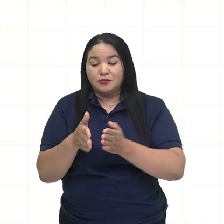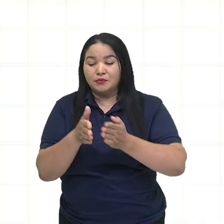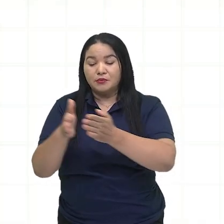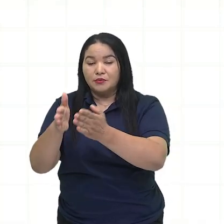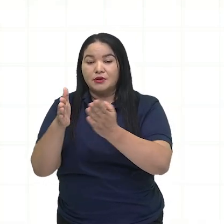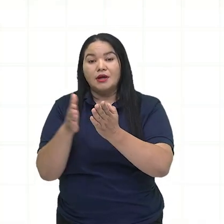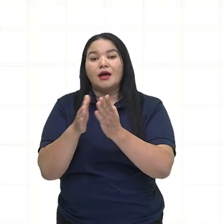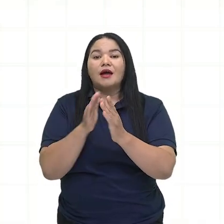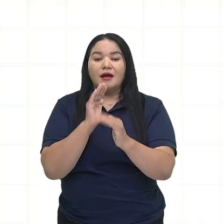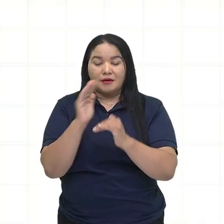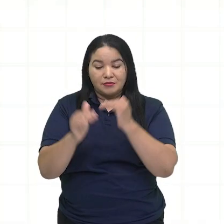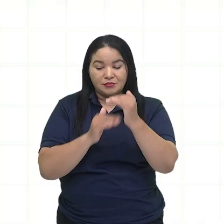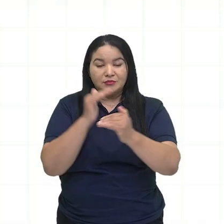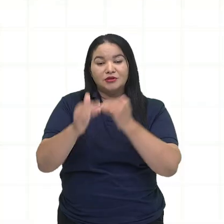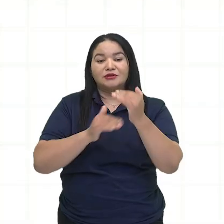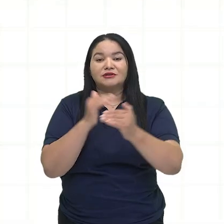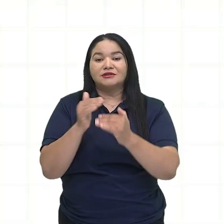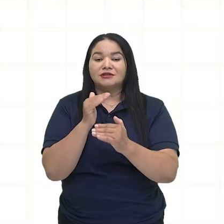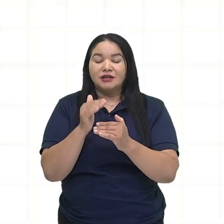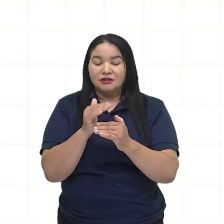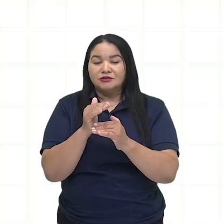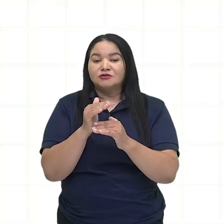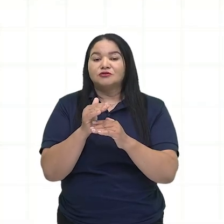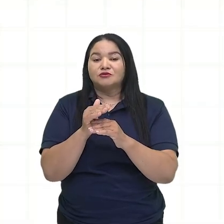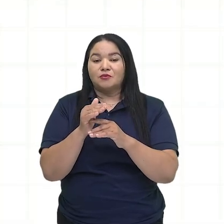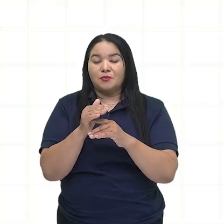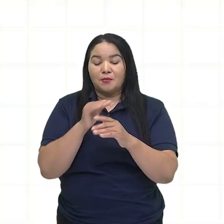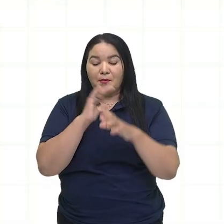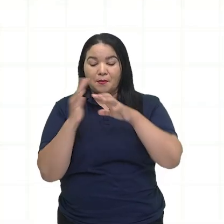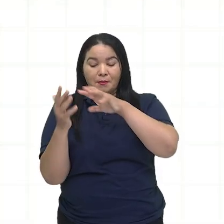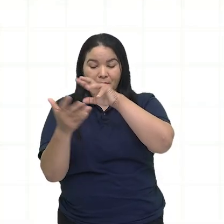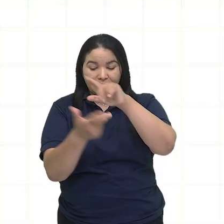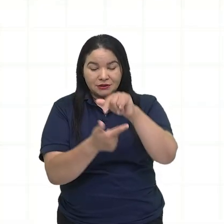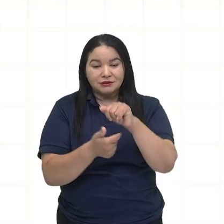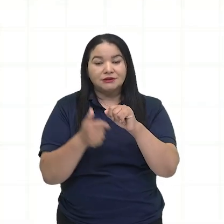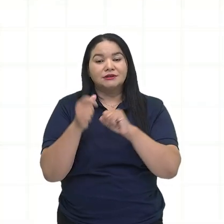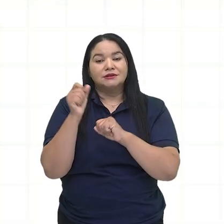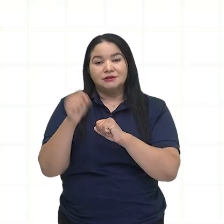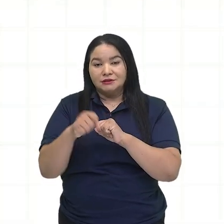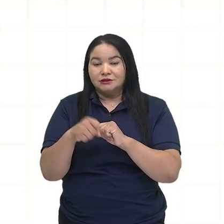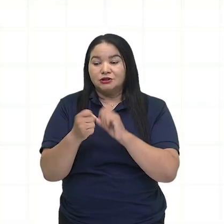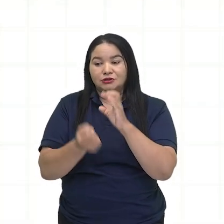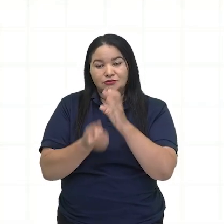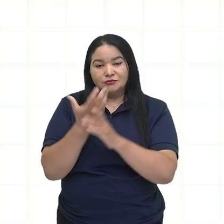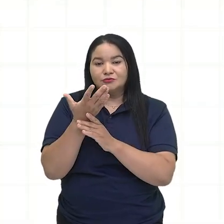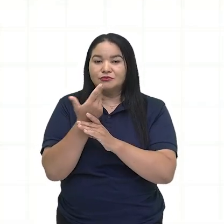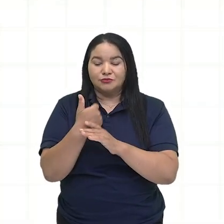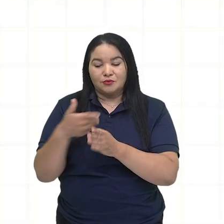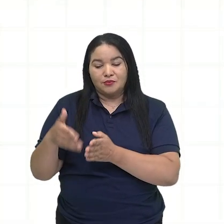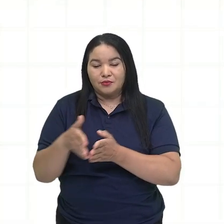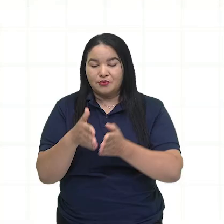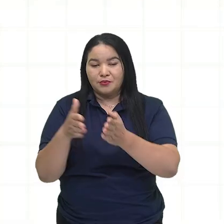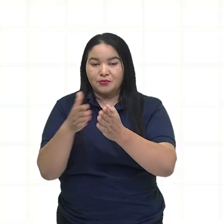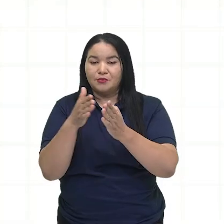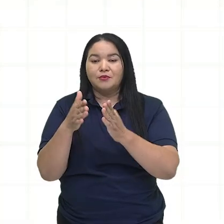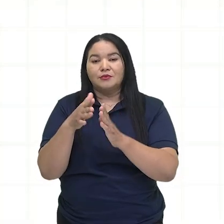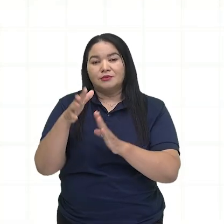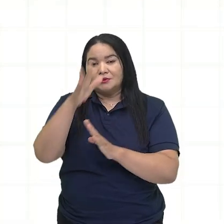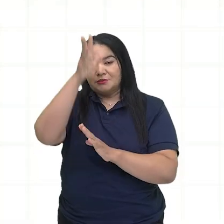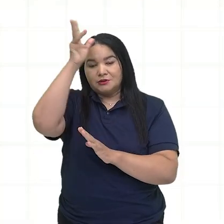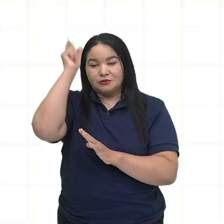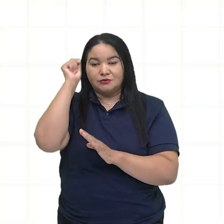processo evolutivo do nosso planeta. Então, a Cordilheira dos Andes, além de uma cadeia